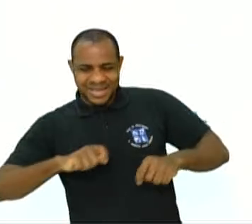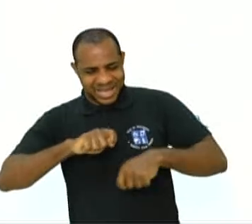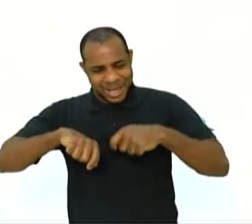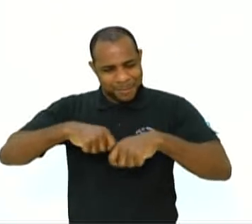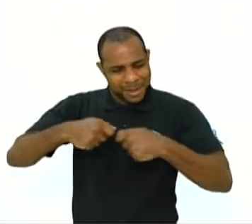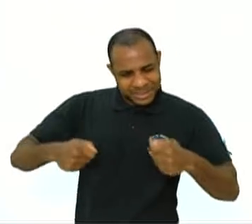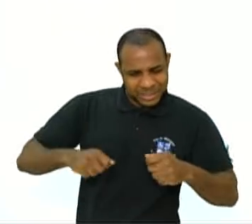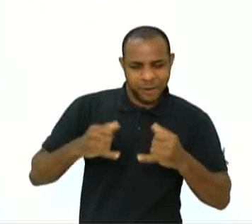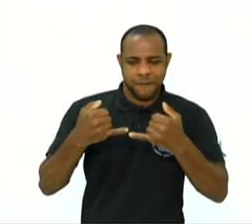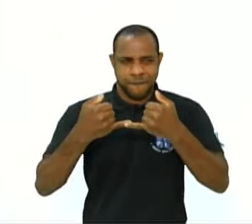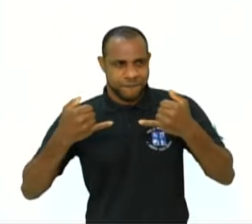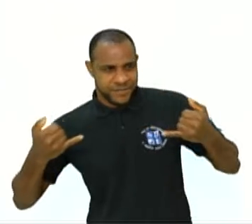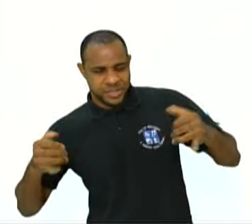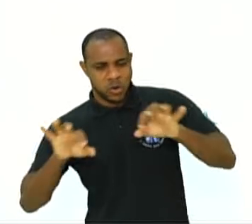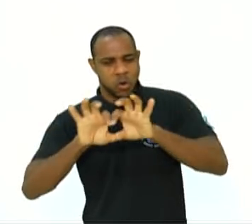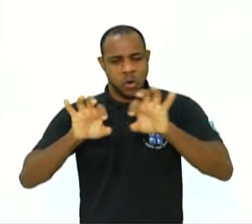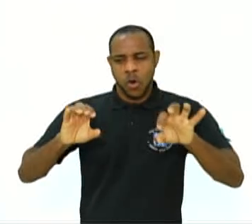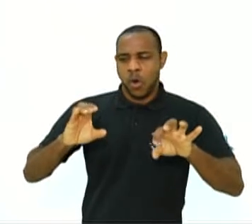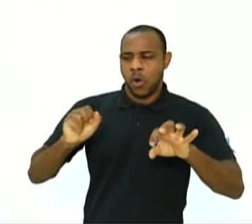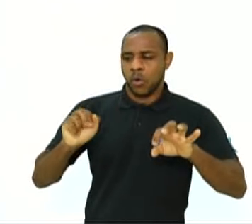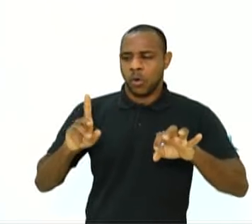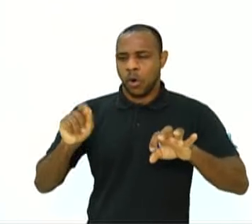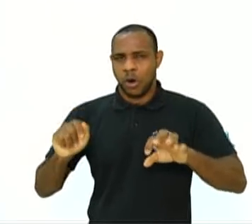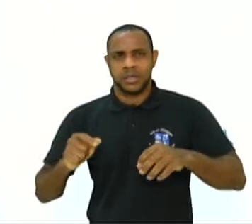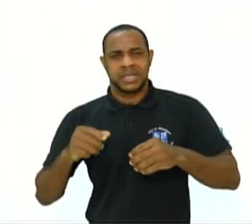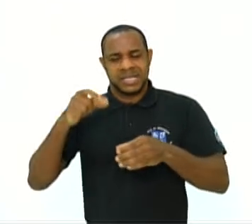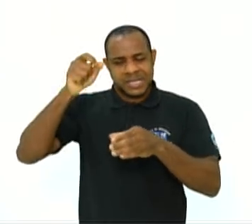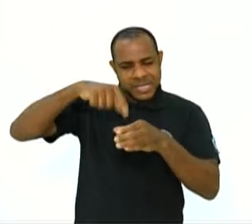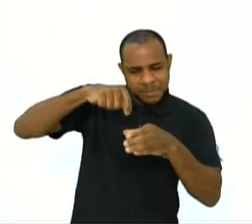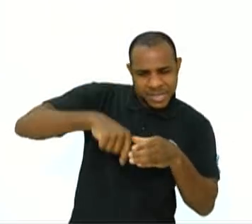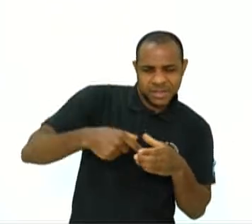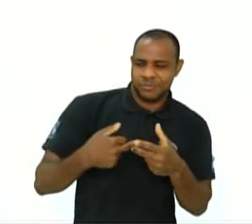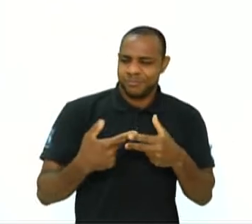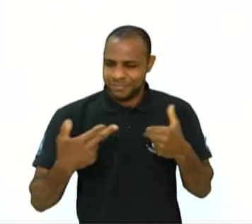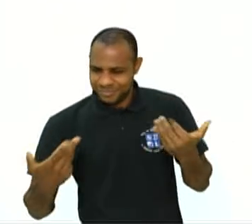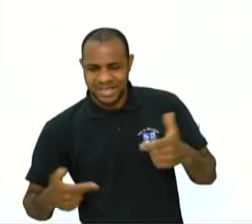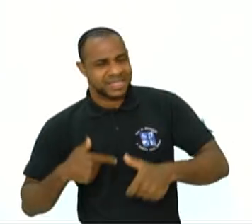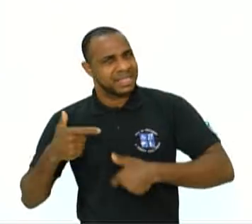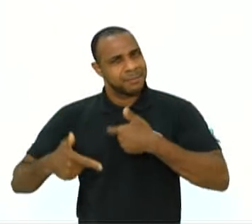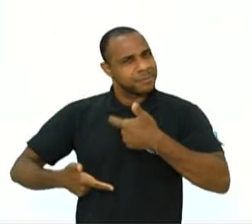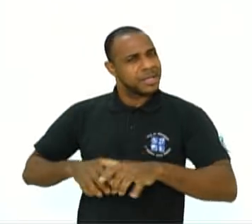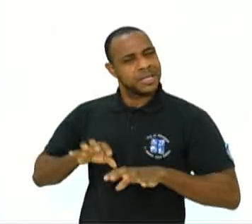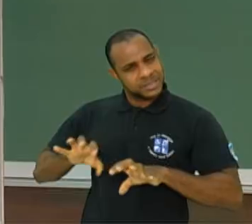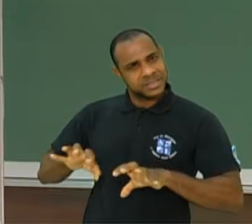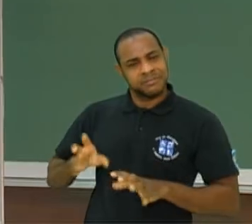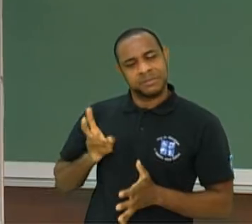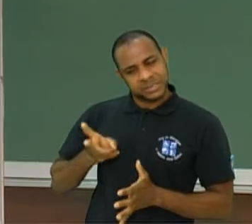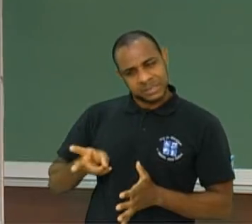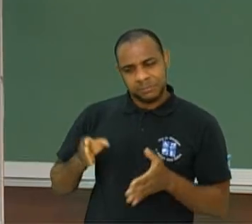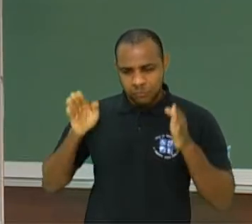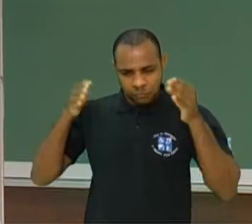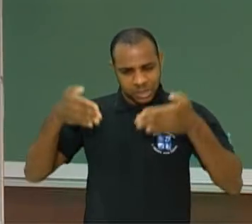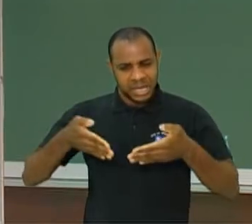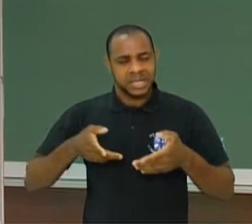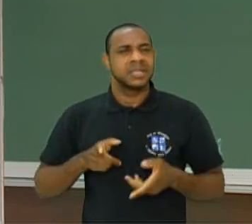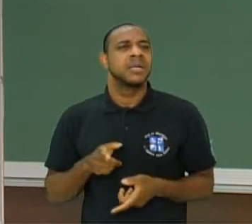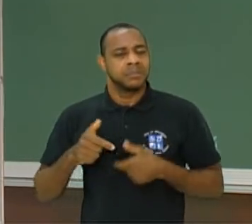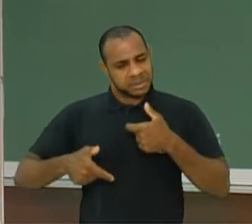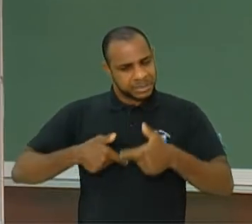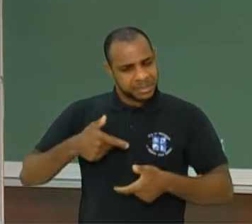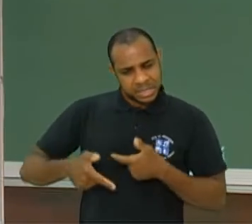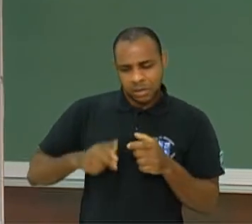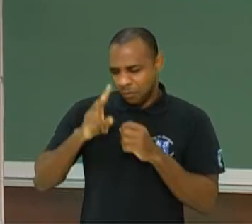amarração, de fios, né? De sementes que vão germinar, né? Então, ela sempre vai estar focada nisso para trabalhar